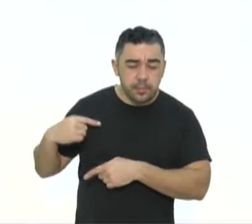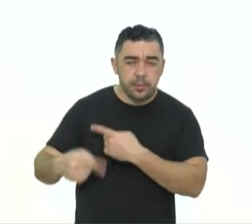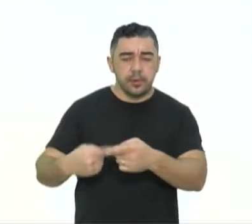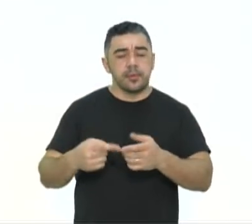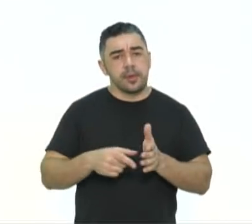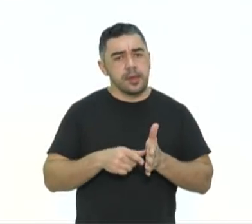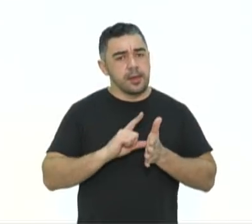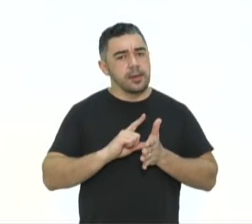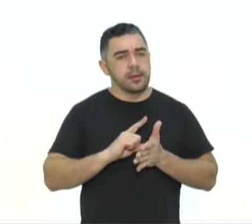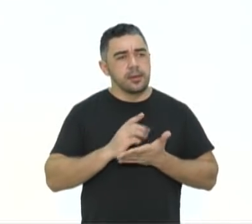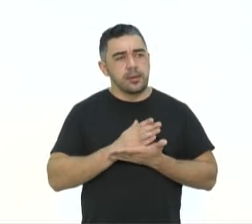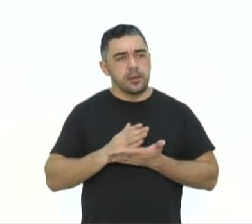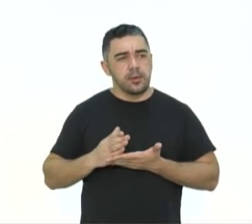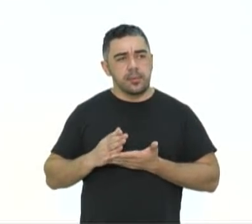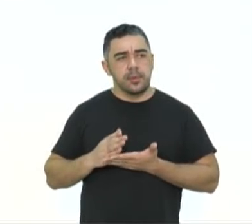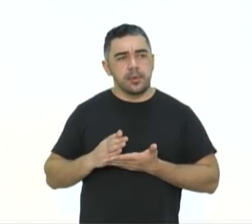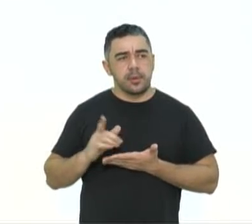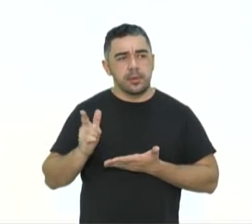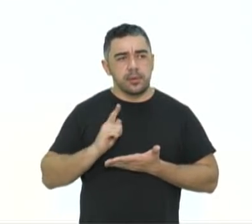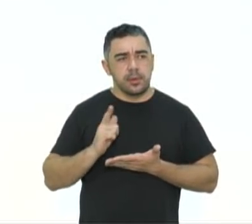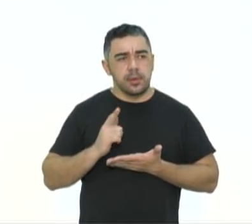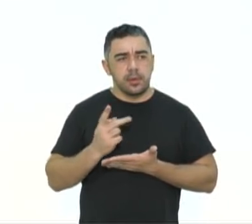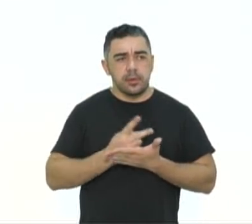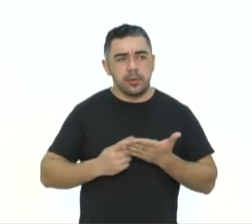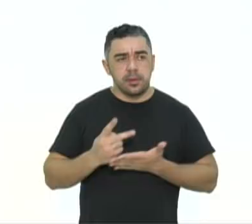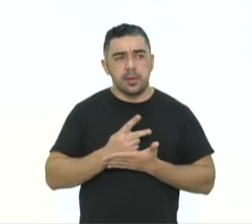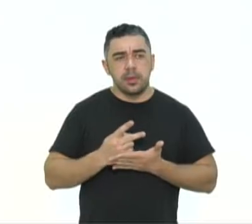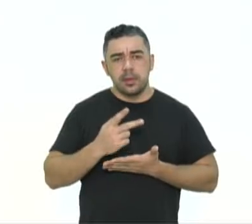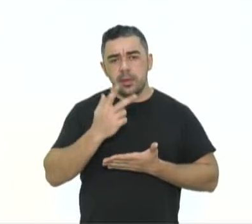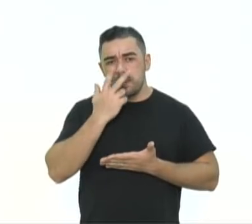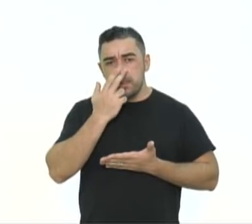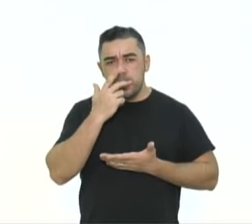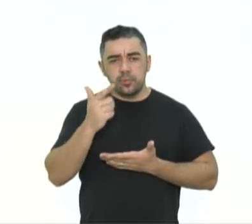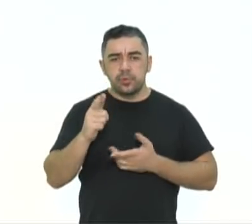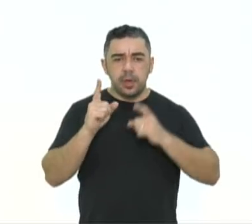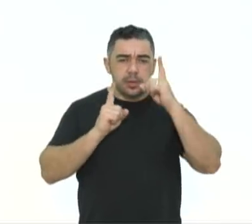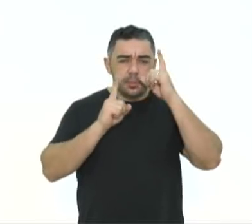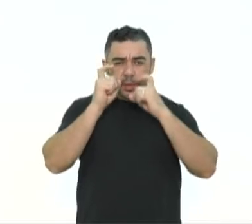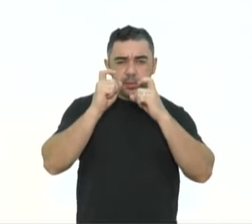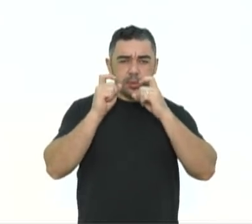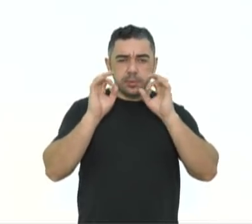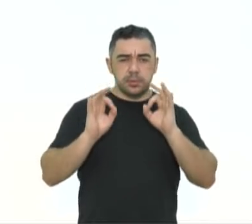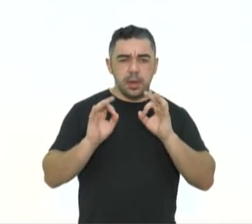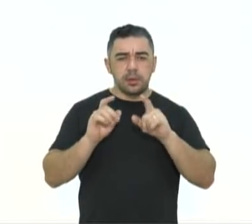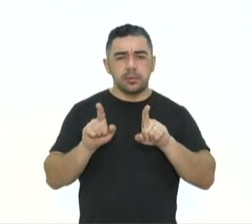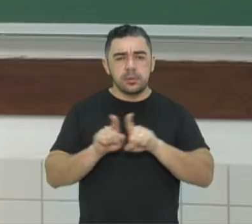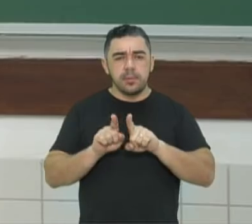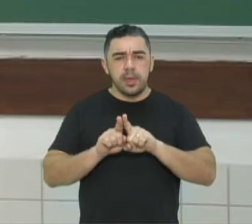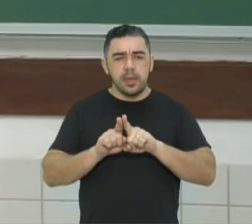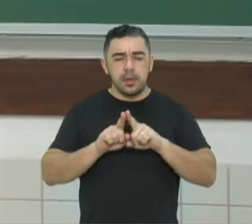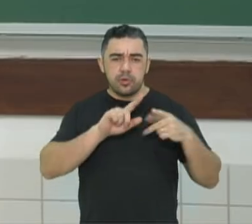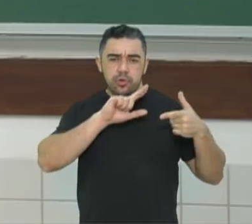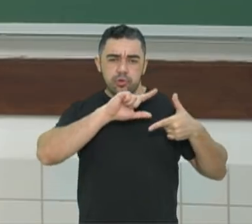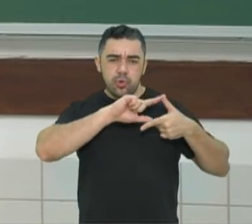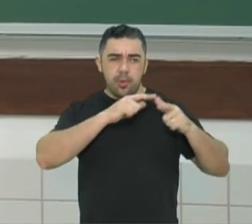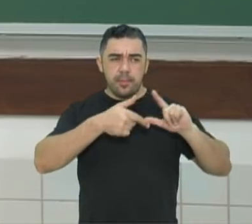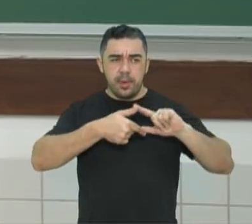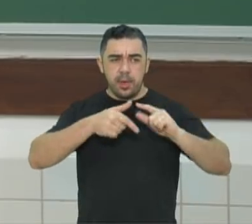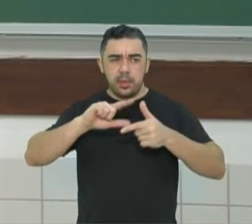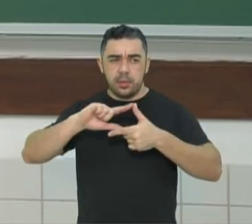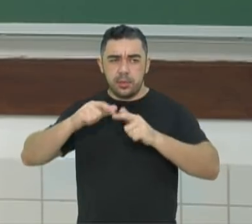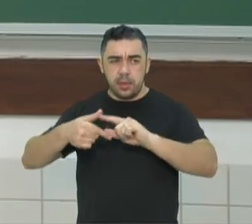antes, lógico, no início da animação, os desenhos ainda eram muito sem muitas expressões e geometrizados, mas com o tempo e